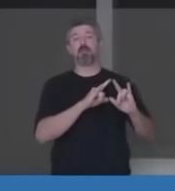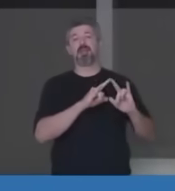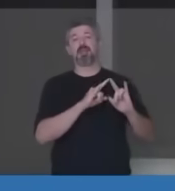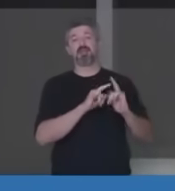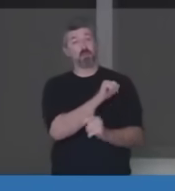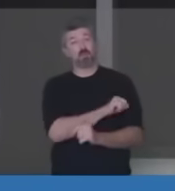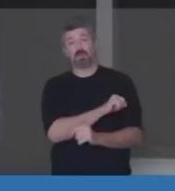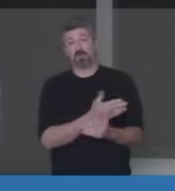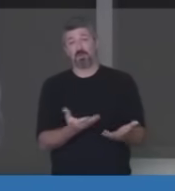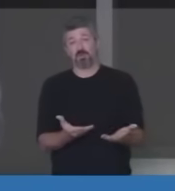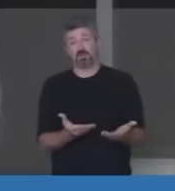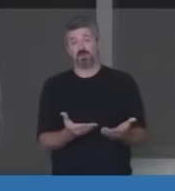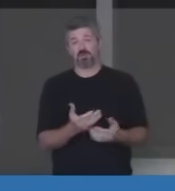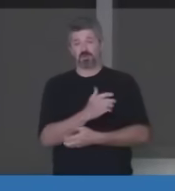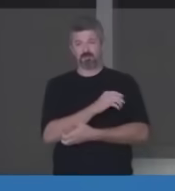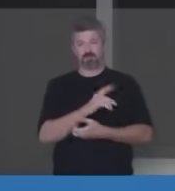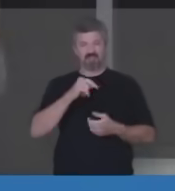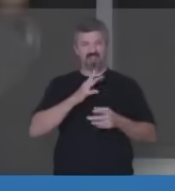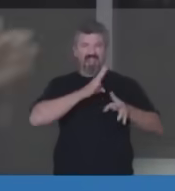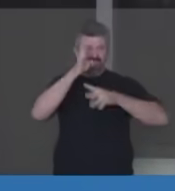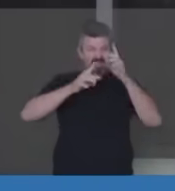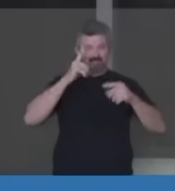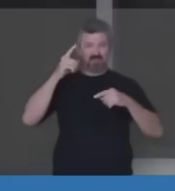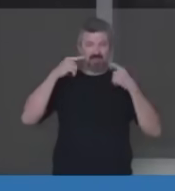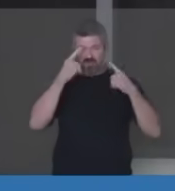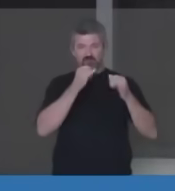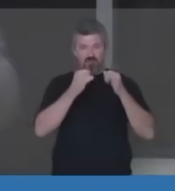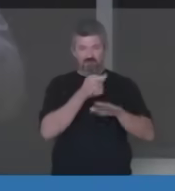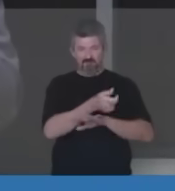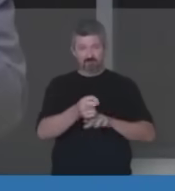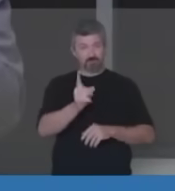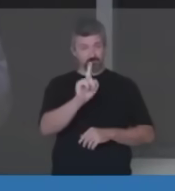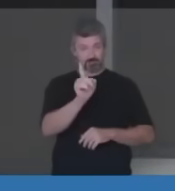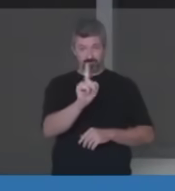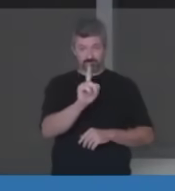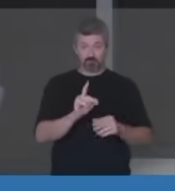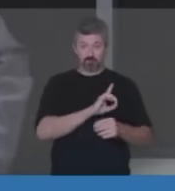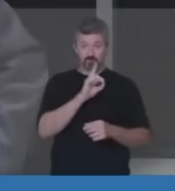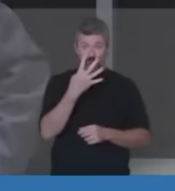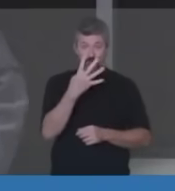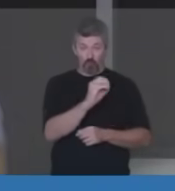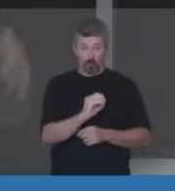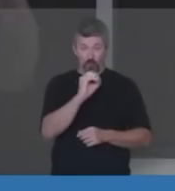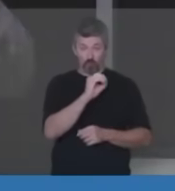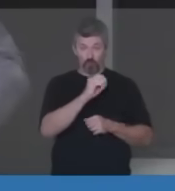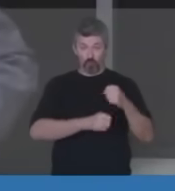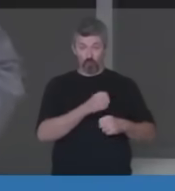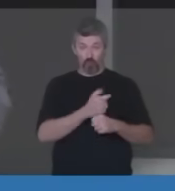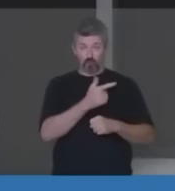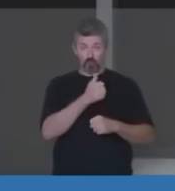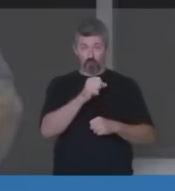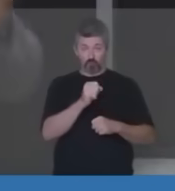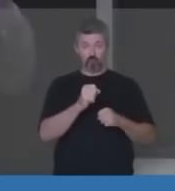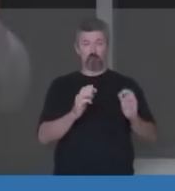de Janeiro. Isso não é sensacionalismo ou desinformação. No dia 4 de outubro de 2018, às vésperas do